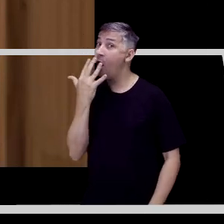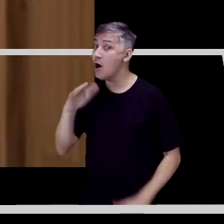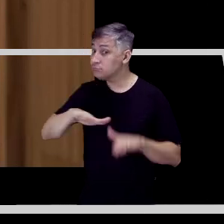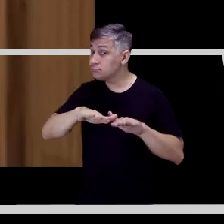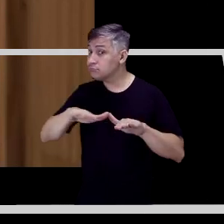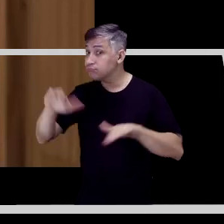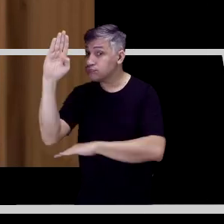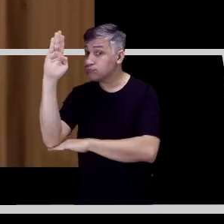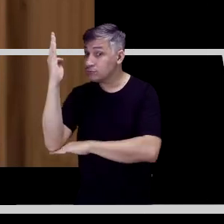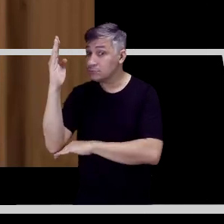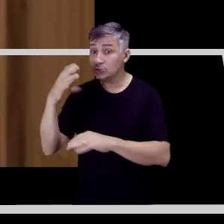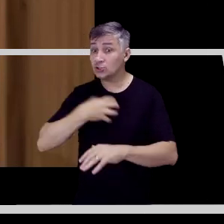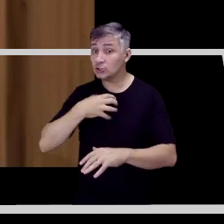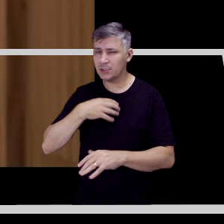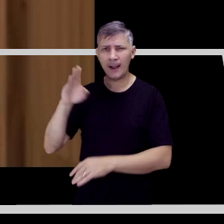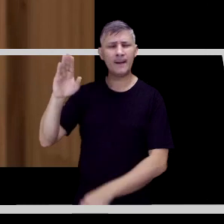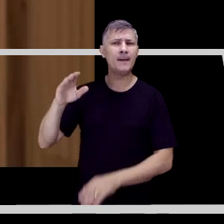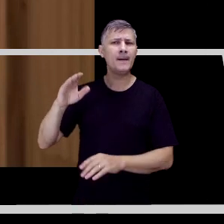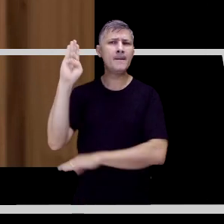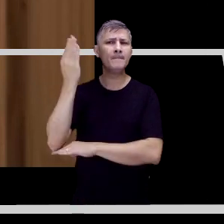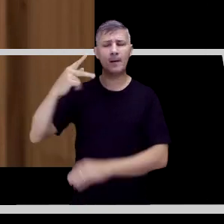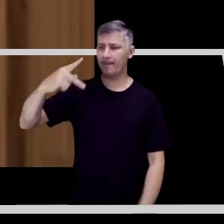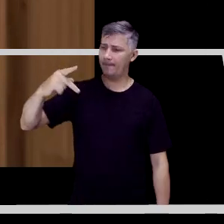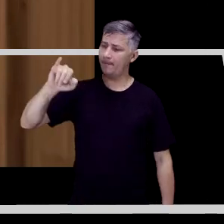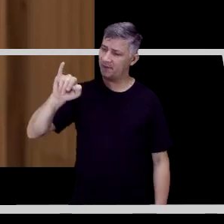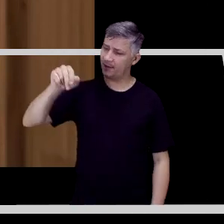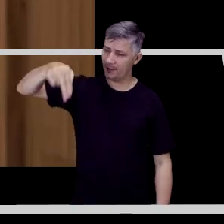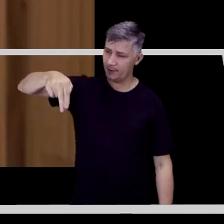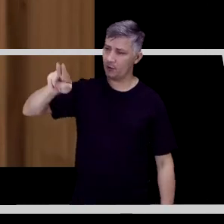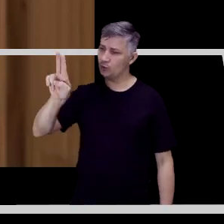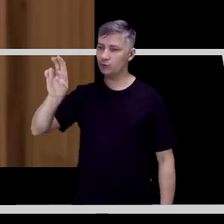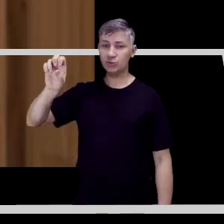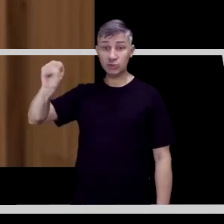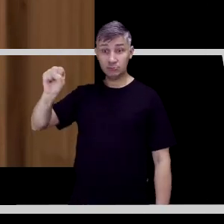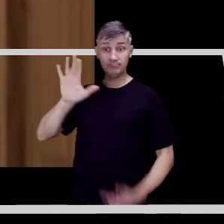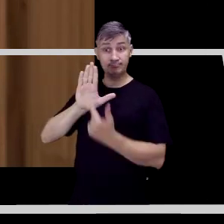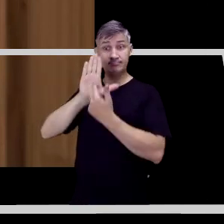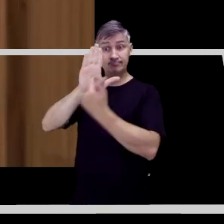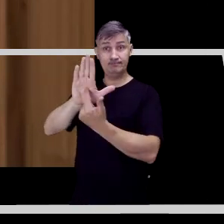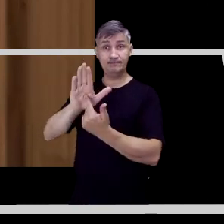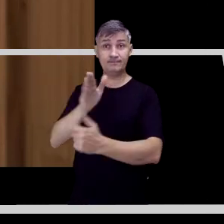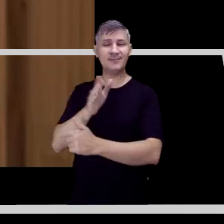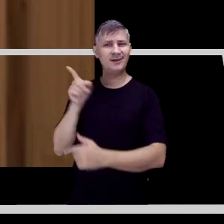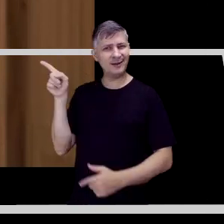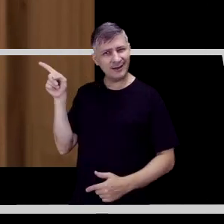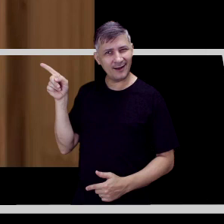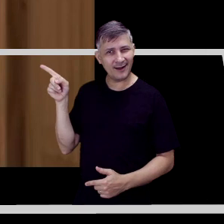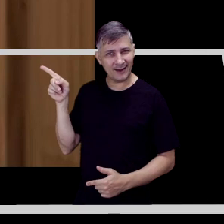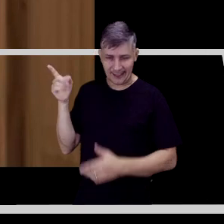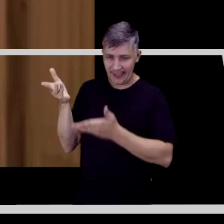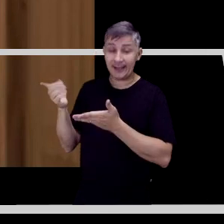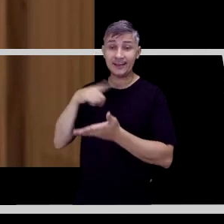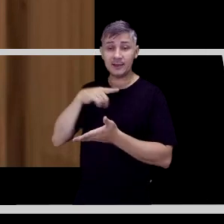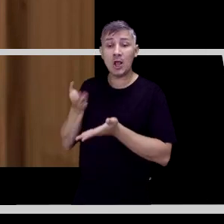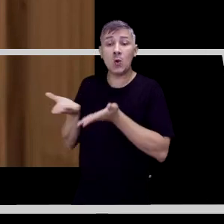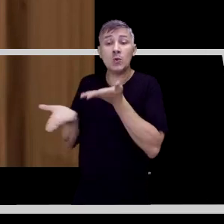vendo, né? O CLT ele é fabricado de madeira pinus aqui no Brasil, então ele tem esse aspecto que só ele,